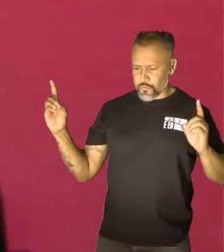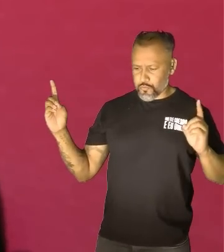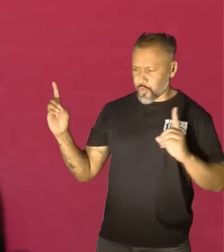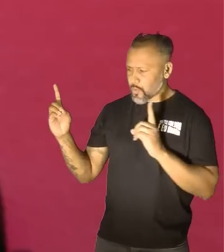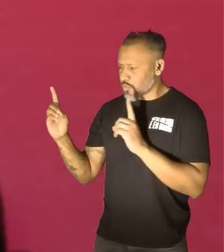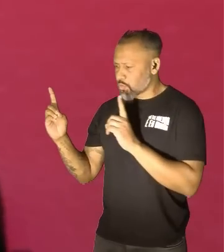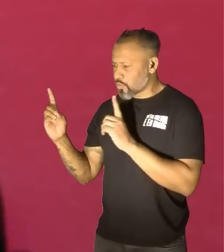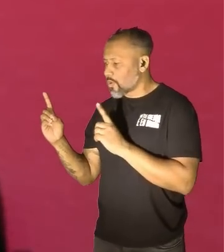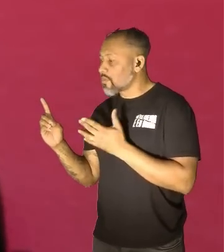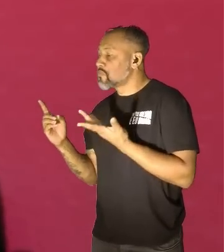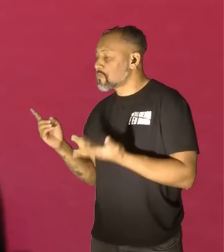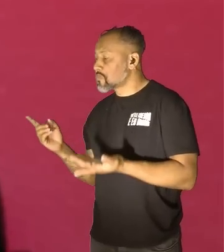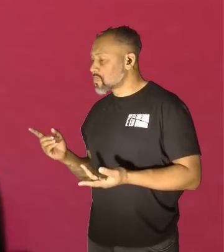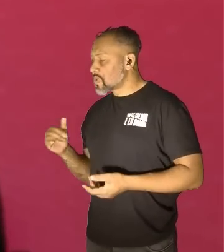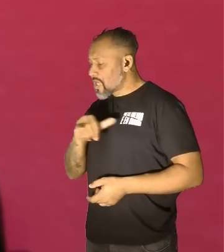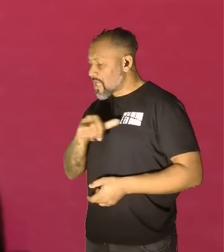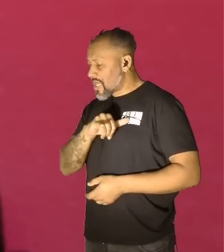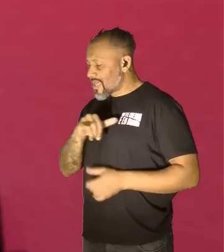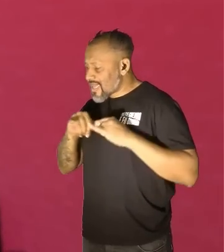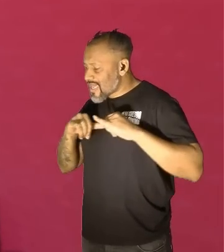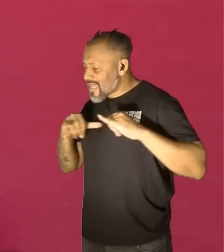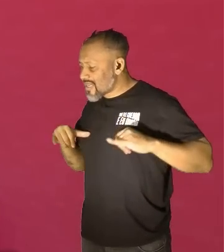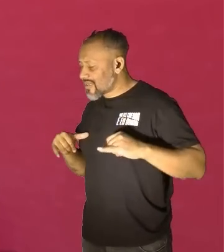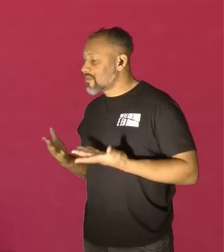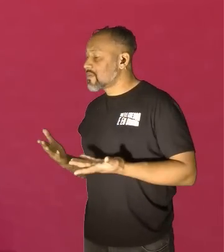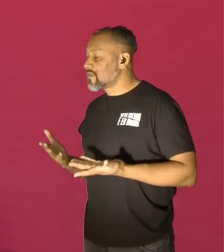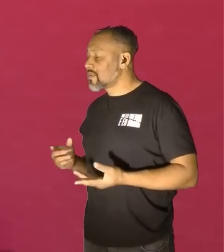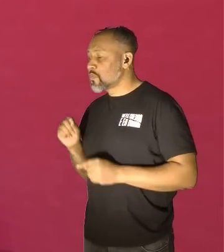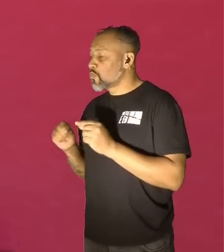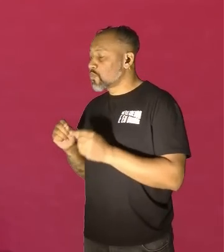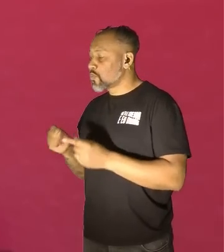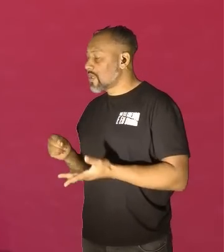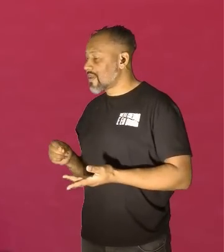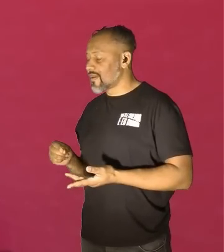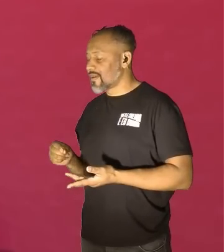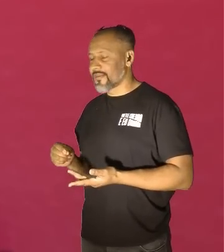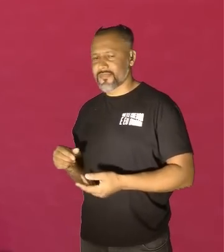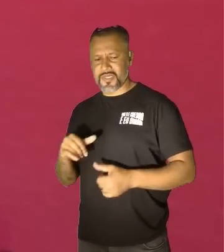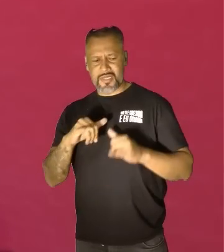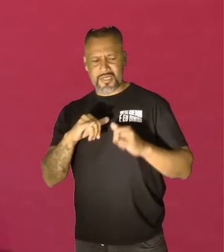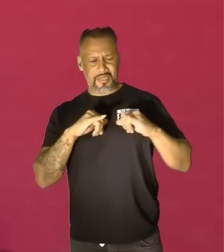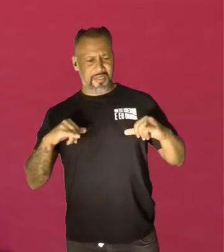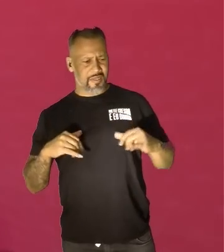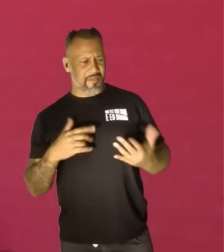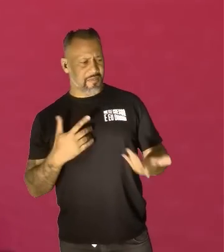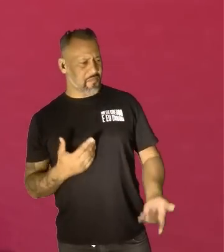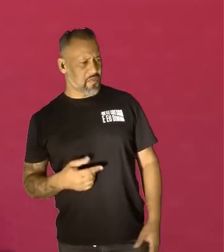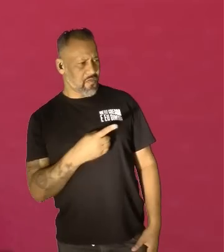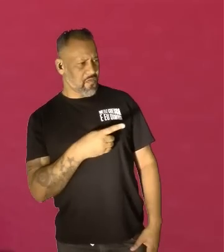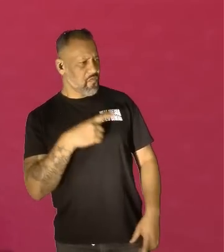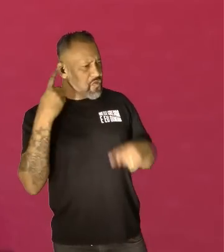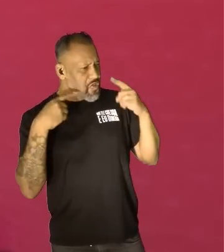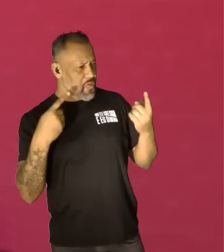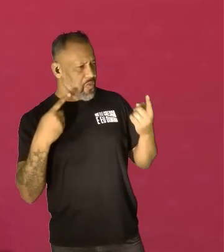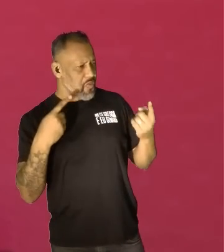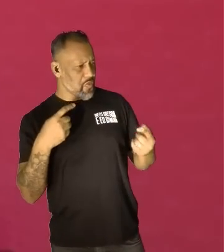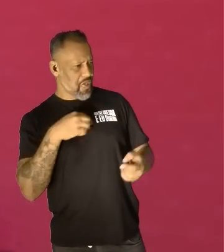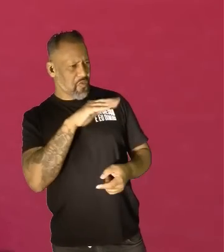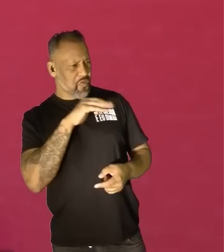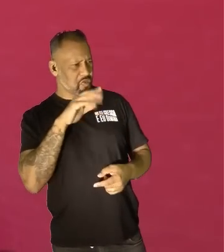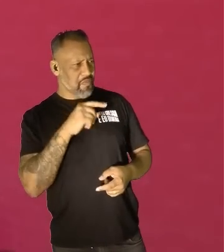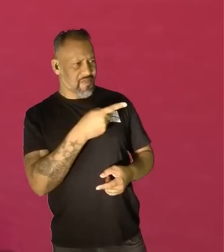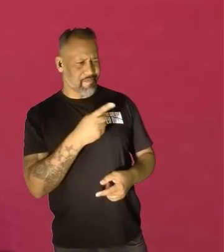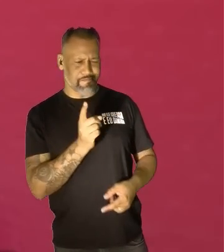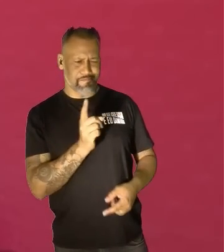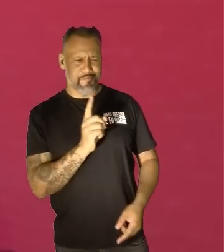Senhor. E Eli acorda, diz assim: menino, você está louco, eu não estou te chamando não, vai dormir. E